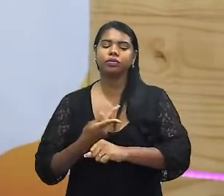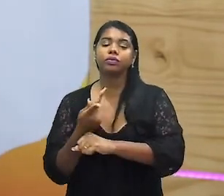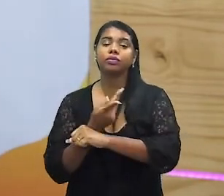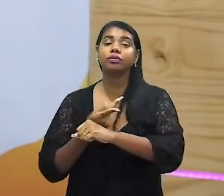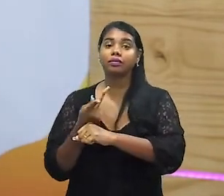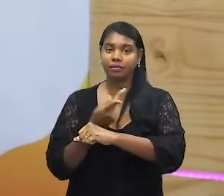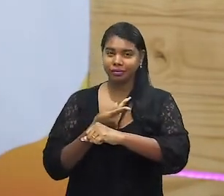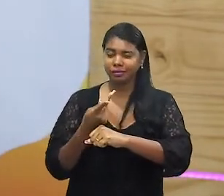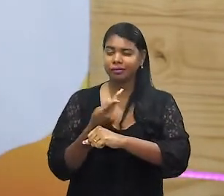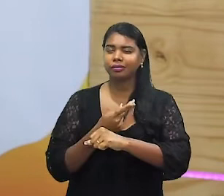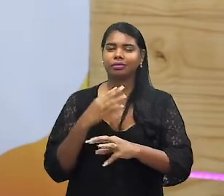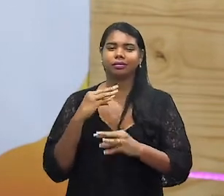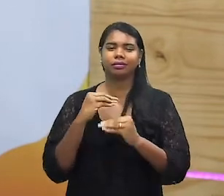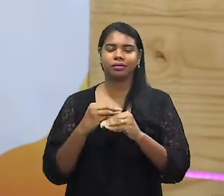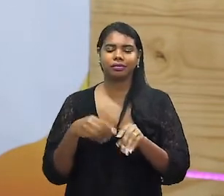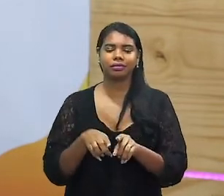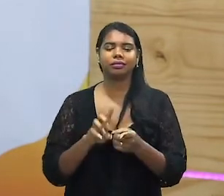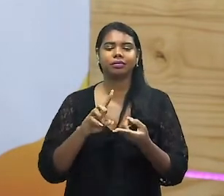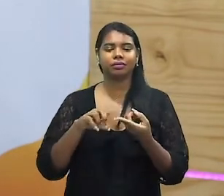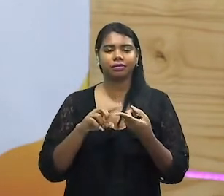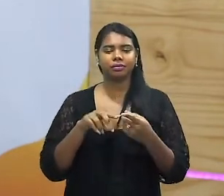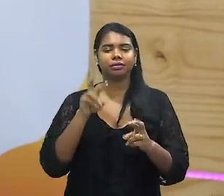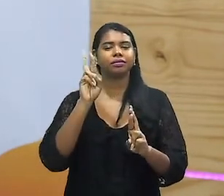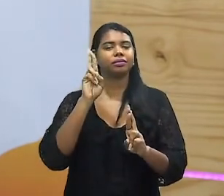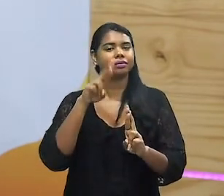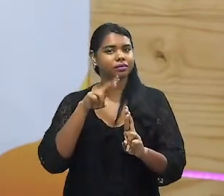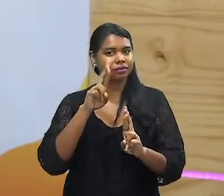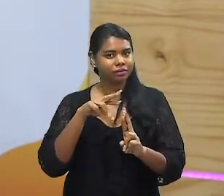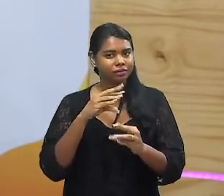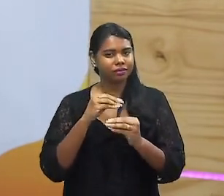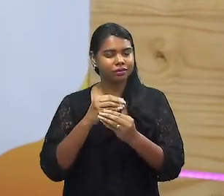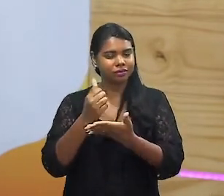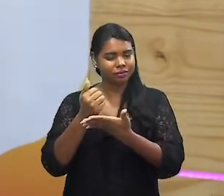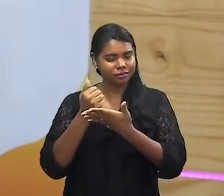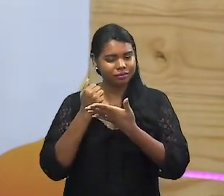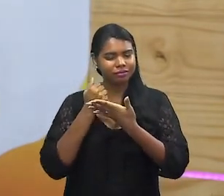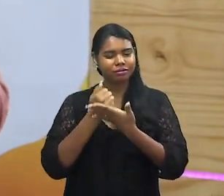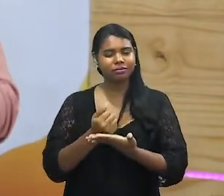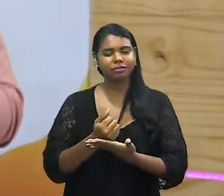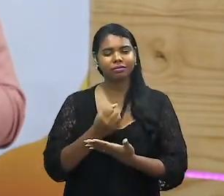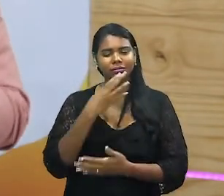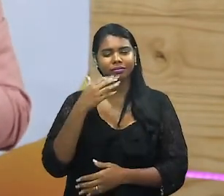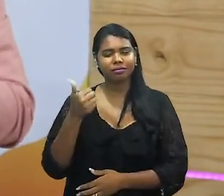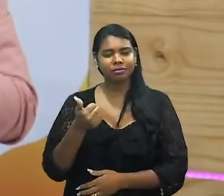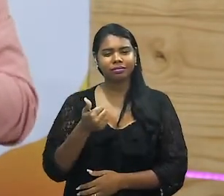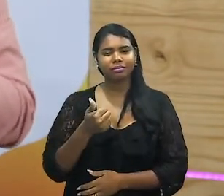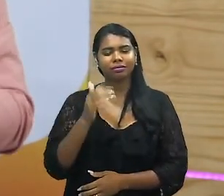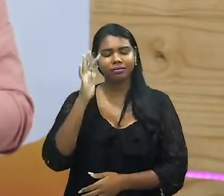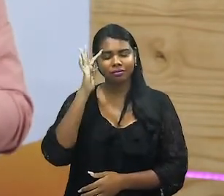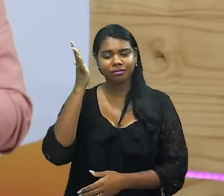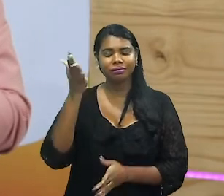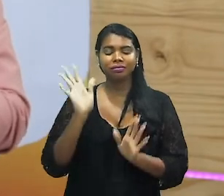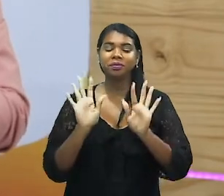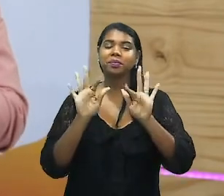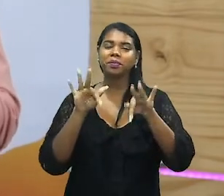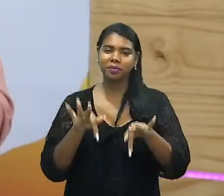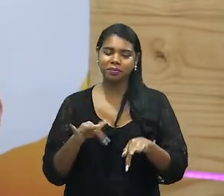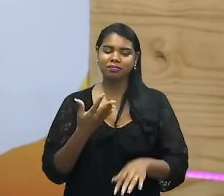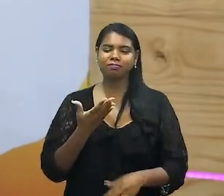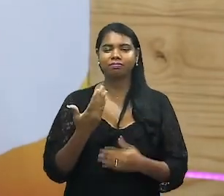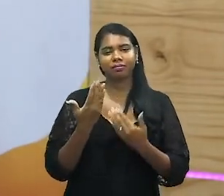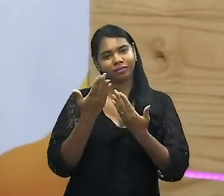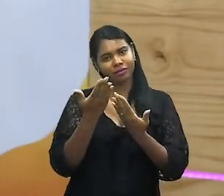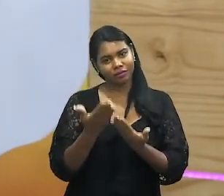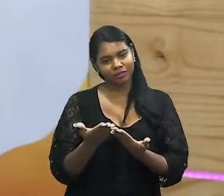procurando, não é, esses referenciais que vão nos ajudar a tomar boas decisões. E por fim, gente, eu quero deixar